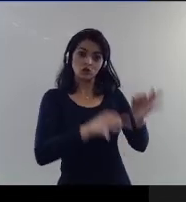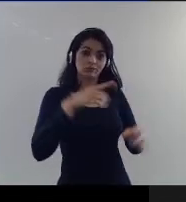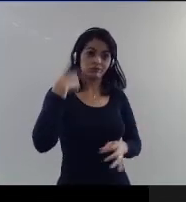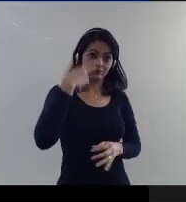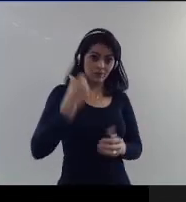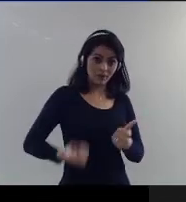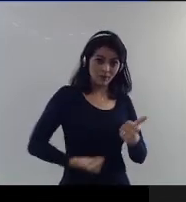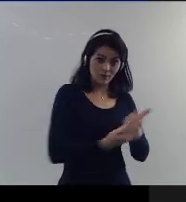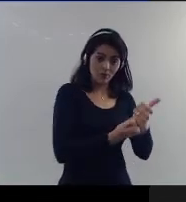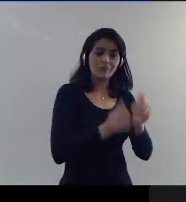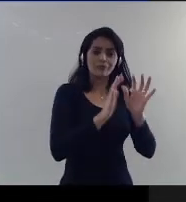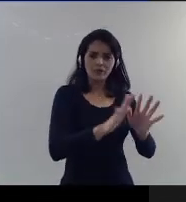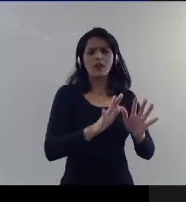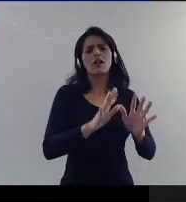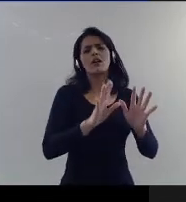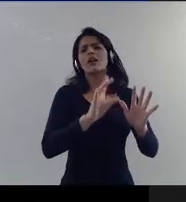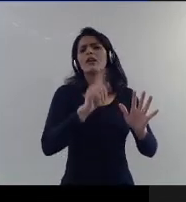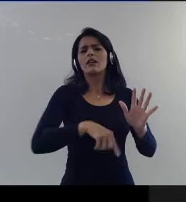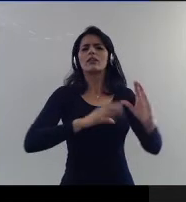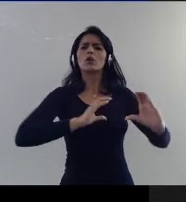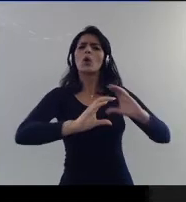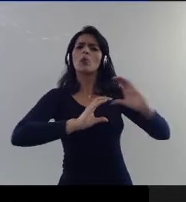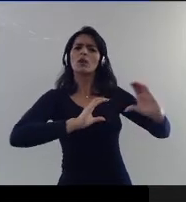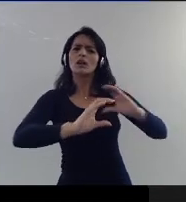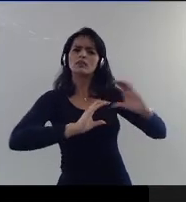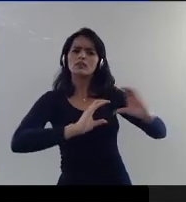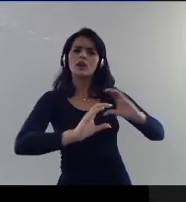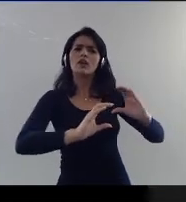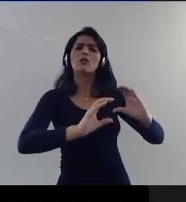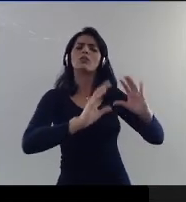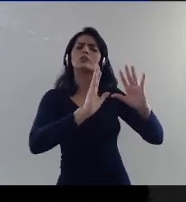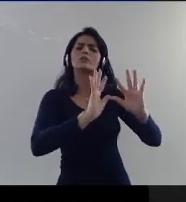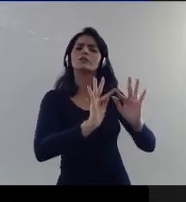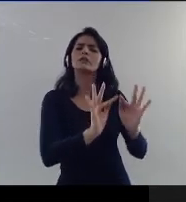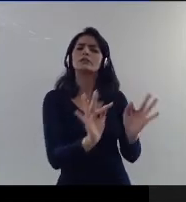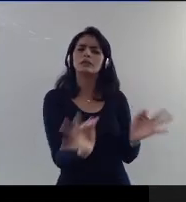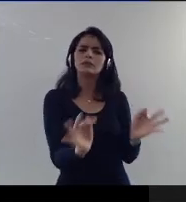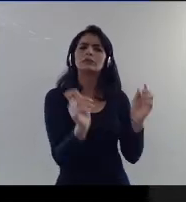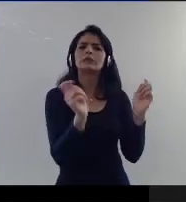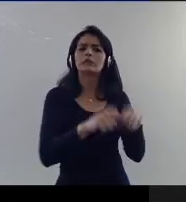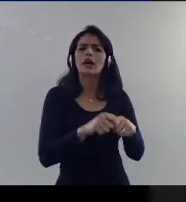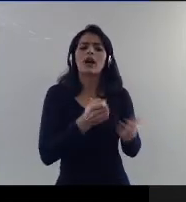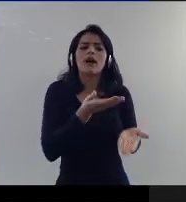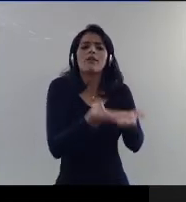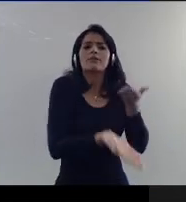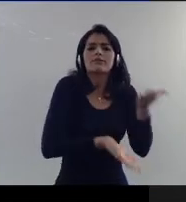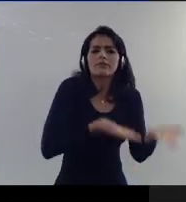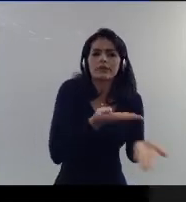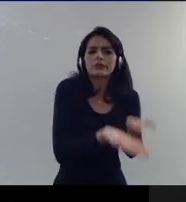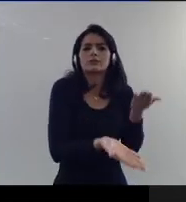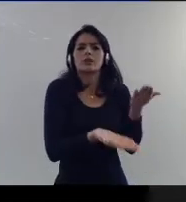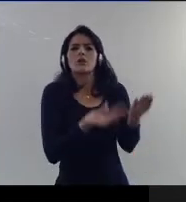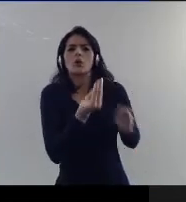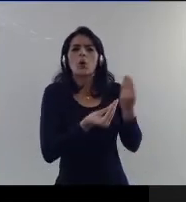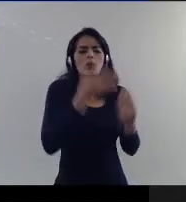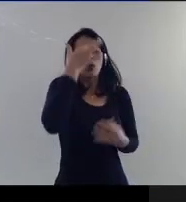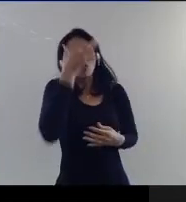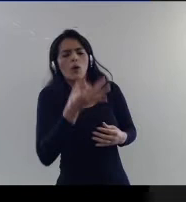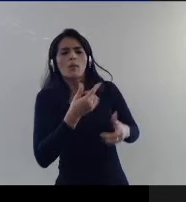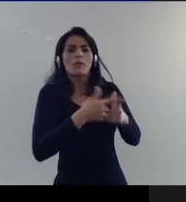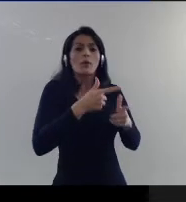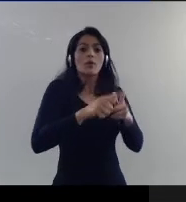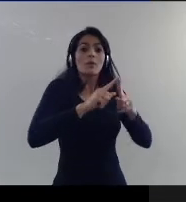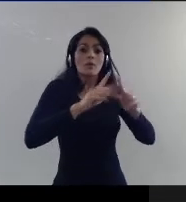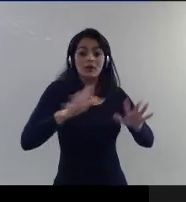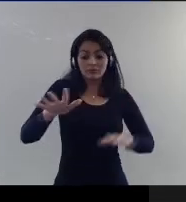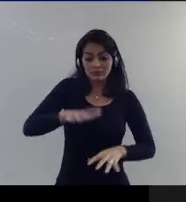lógico que a gente pode descomplicar a forma de comunicação, que a gente vai falar aqui, descomplicar o atendimento, a forma de entender os problemas, mas o direito em si